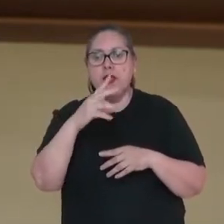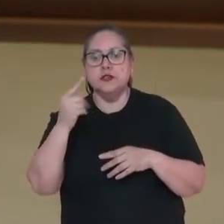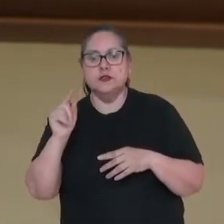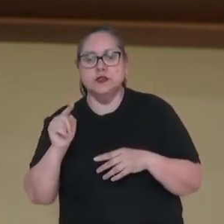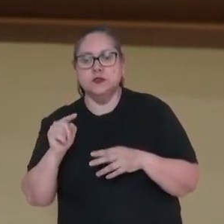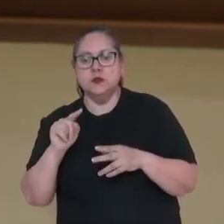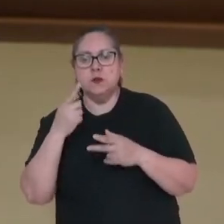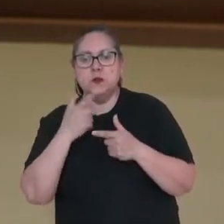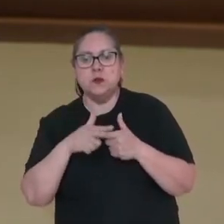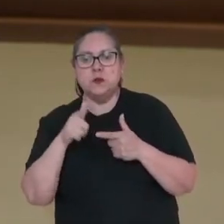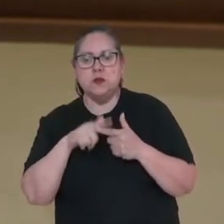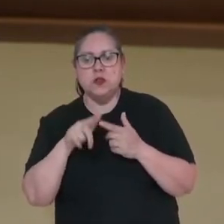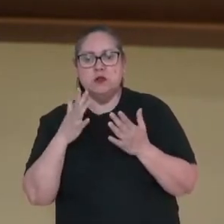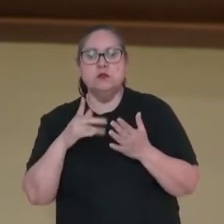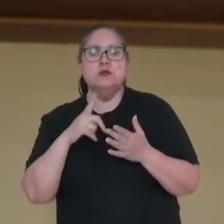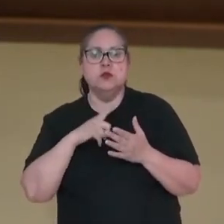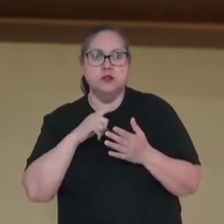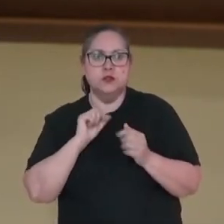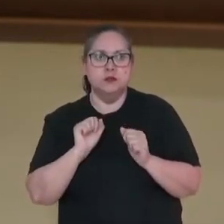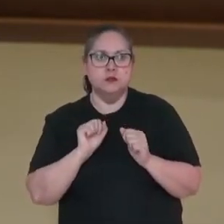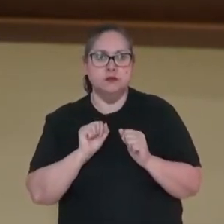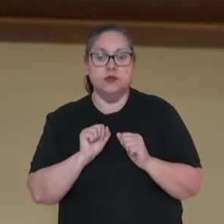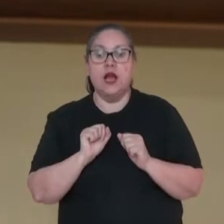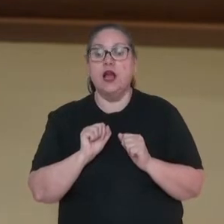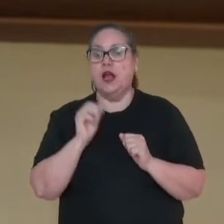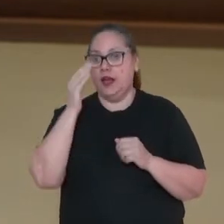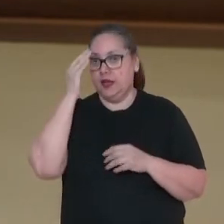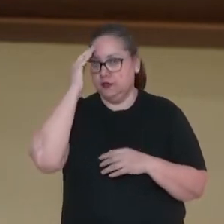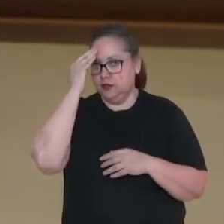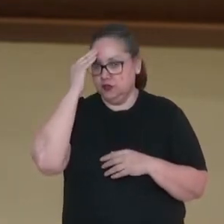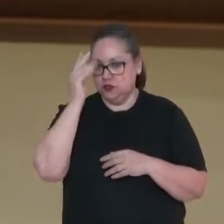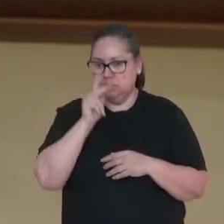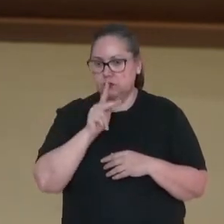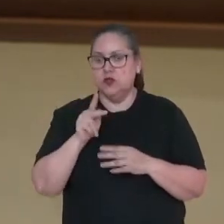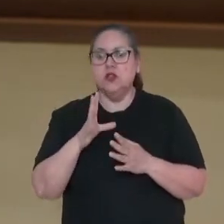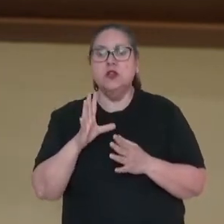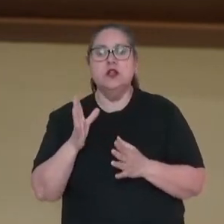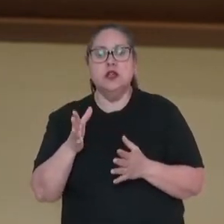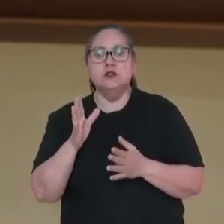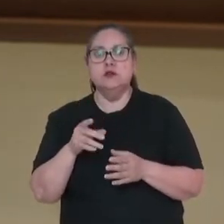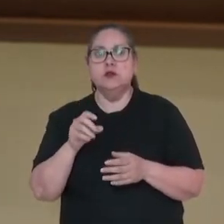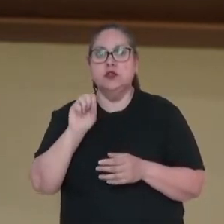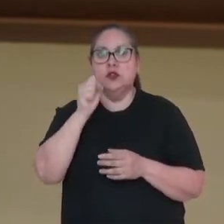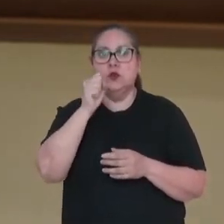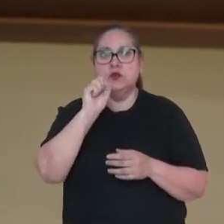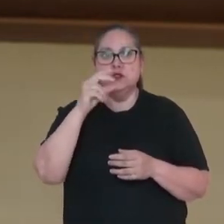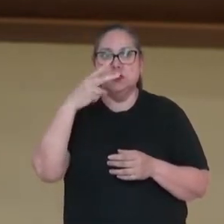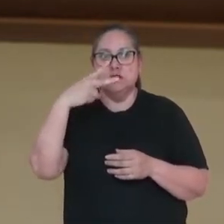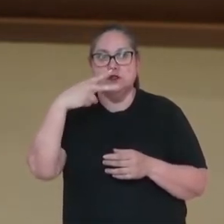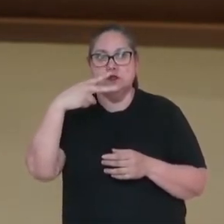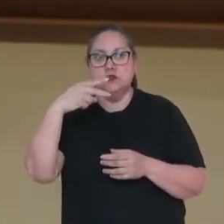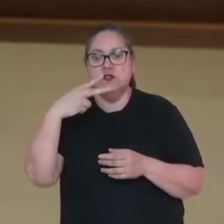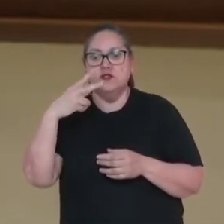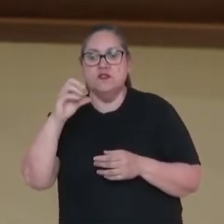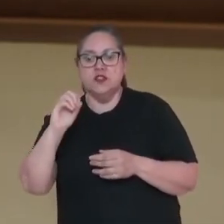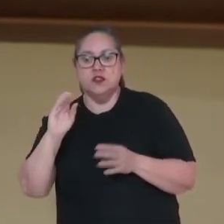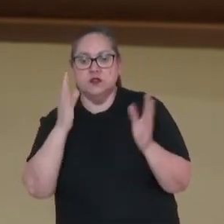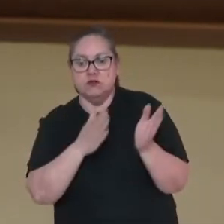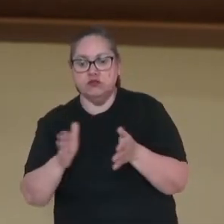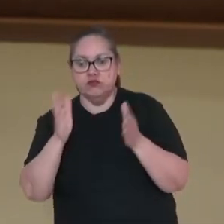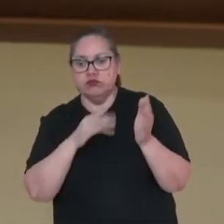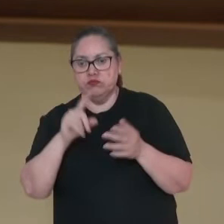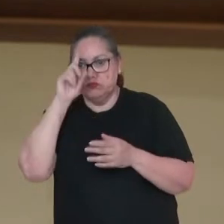com defeitos que pode haver. Ah, entendi, professor. Então eu quero saber, dessas 820 que são produzidas no